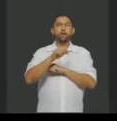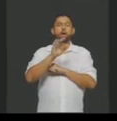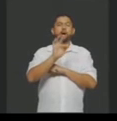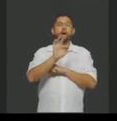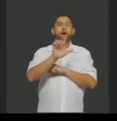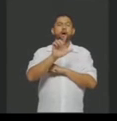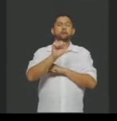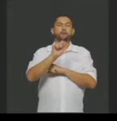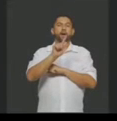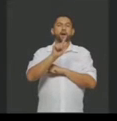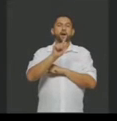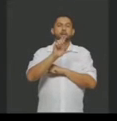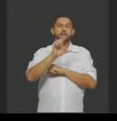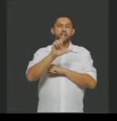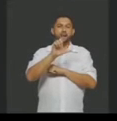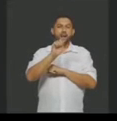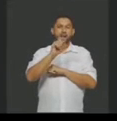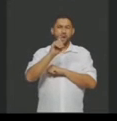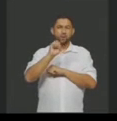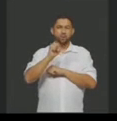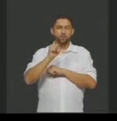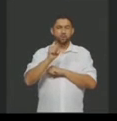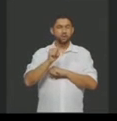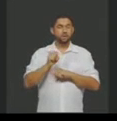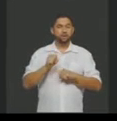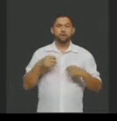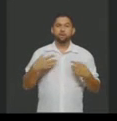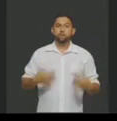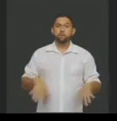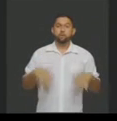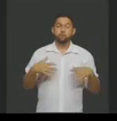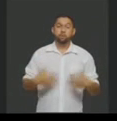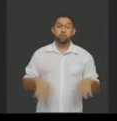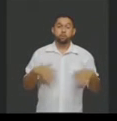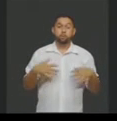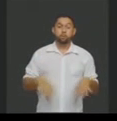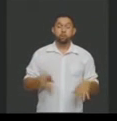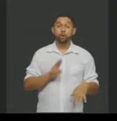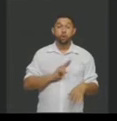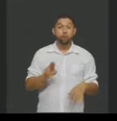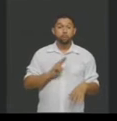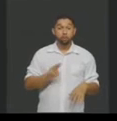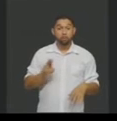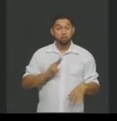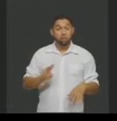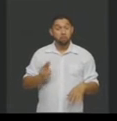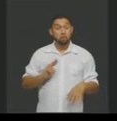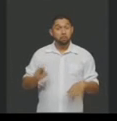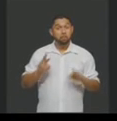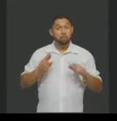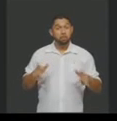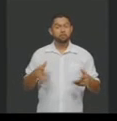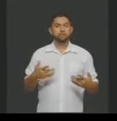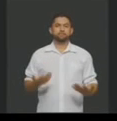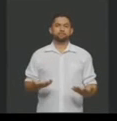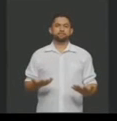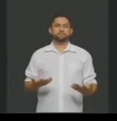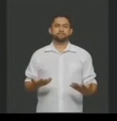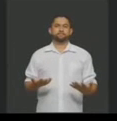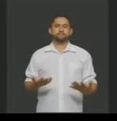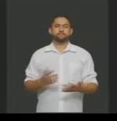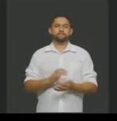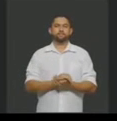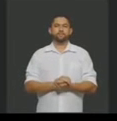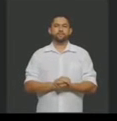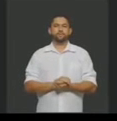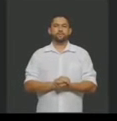mastigóforos. Professor, que monte de nome hoje, hein? Realmente tem bastante nomes diferentes aqui. Eu gosto de pensar